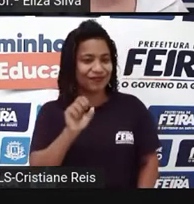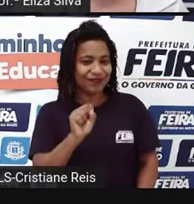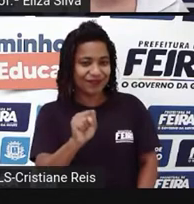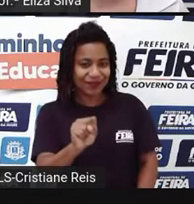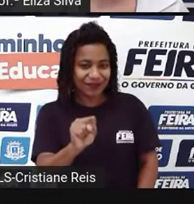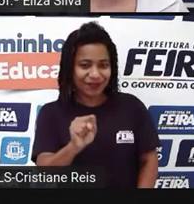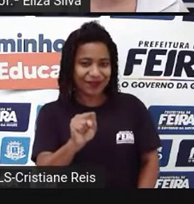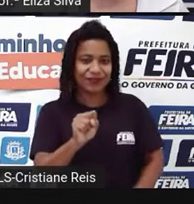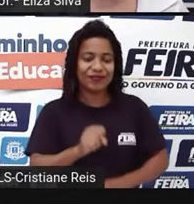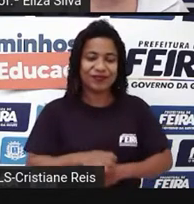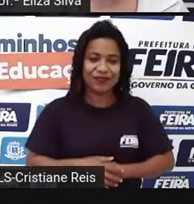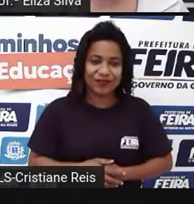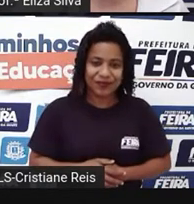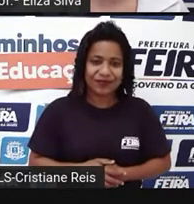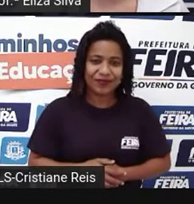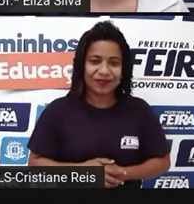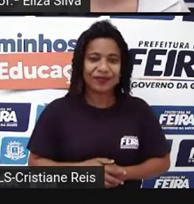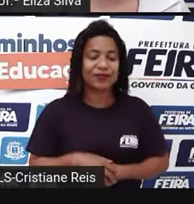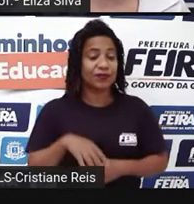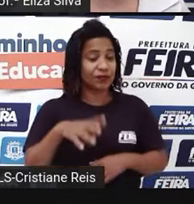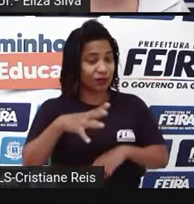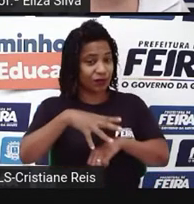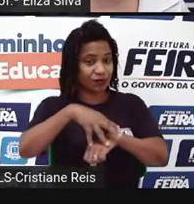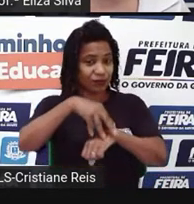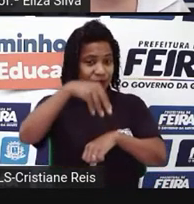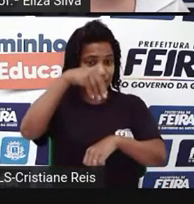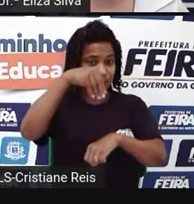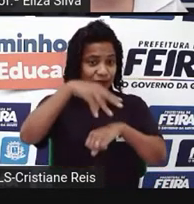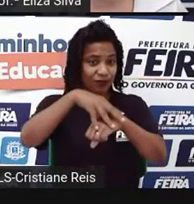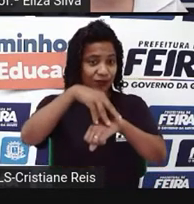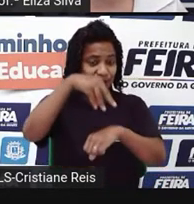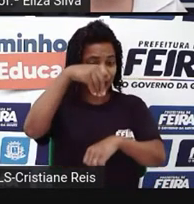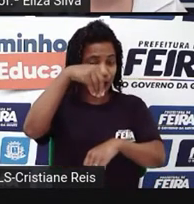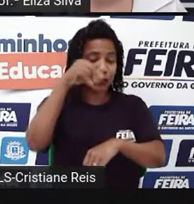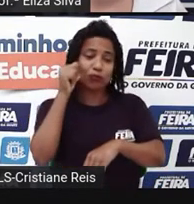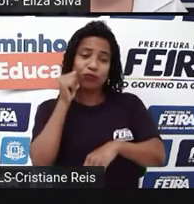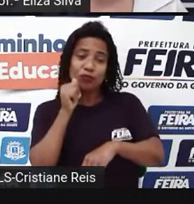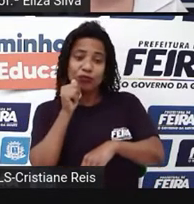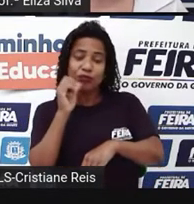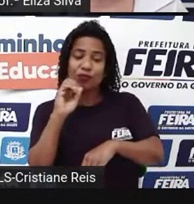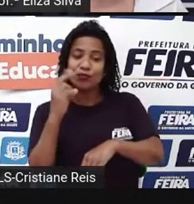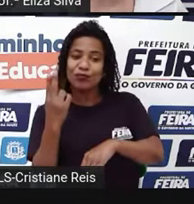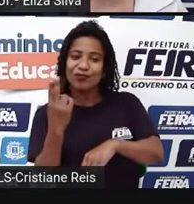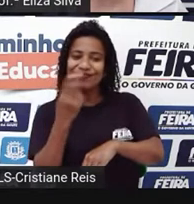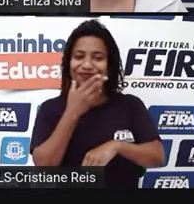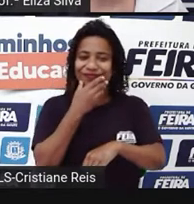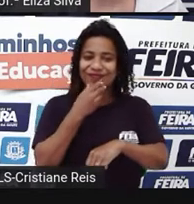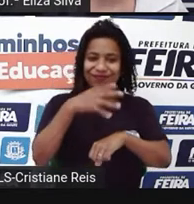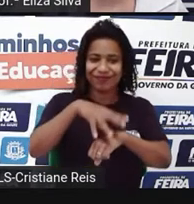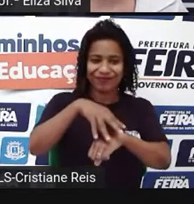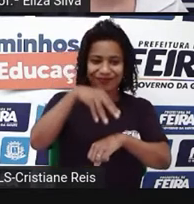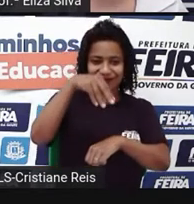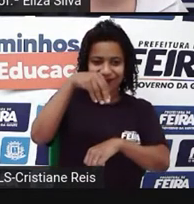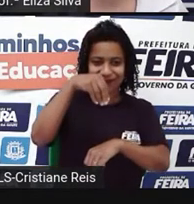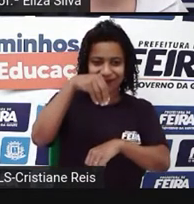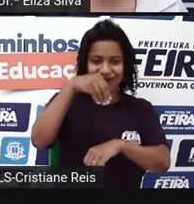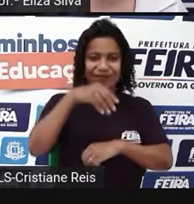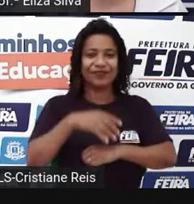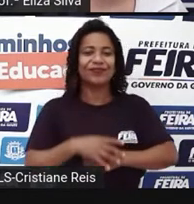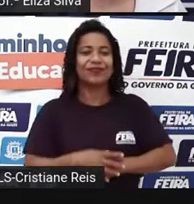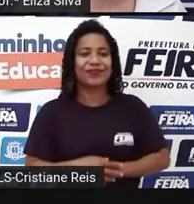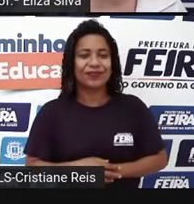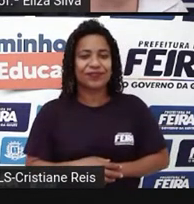Sweden, Suede, o sueco ou a sueca. Switzerland,